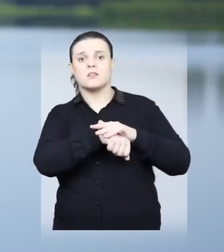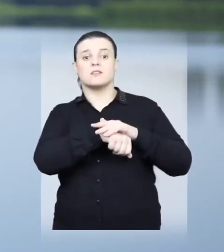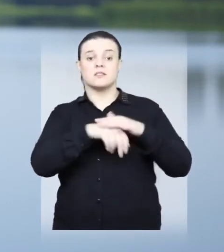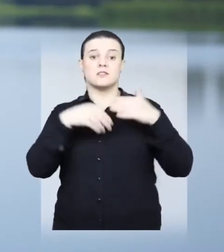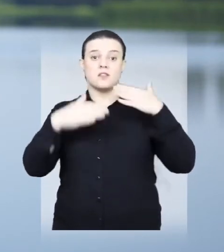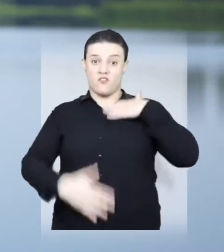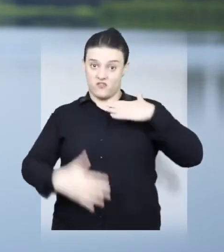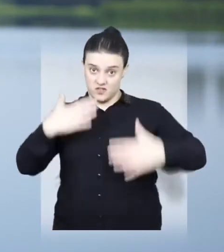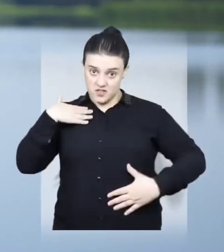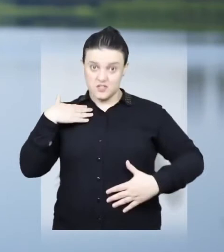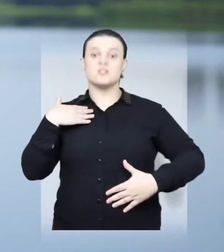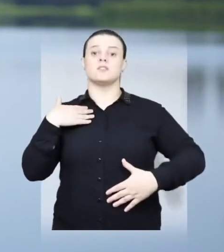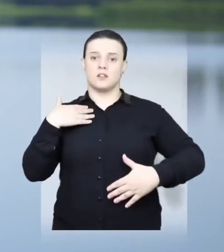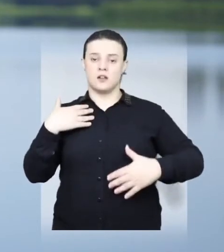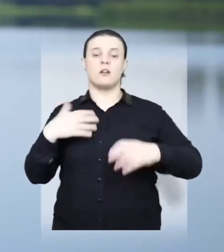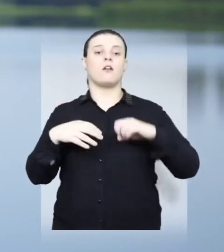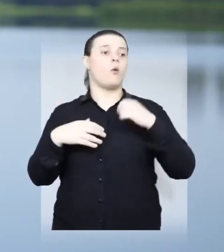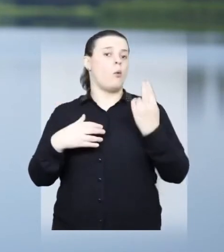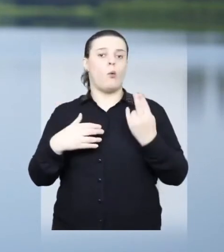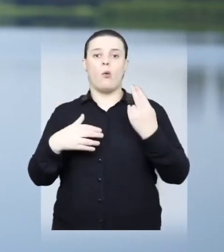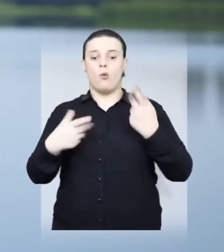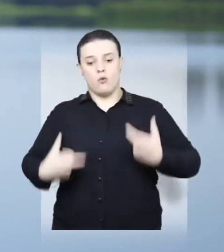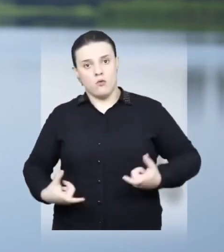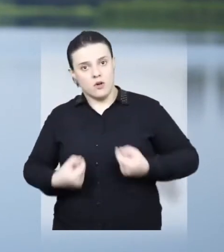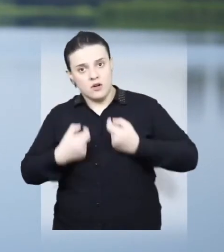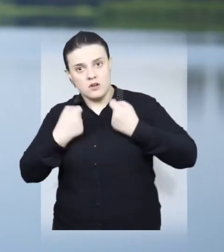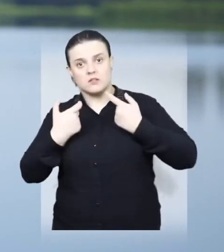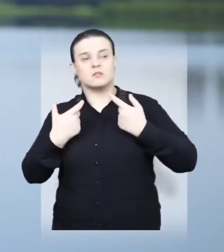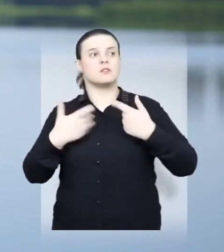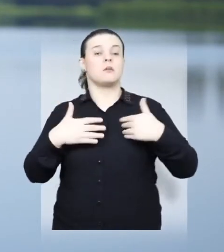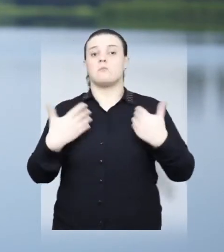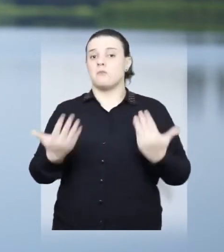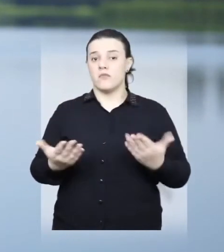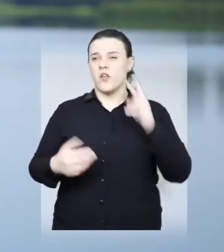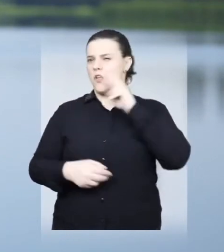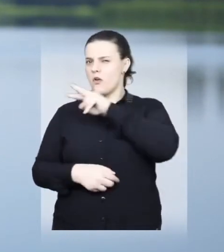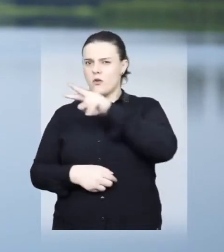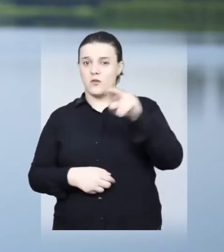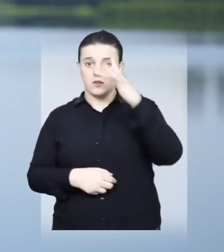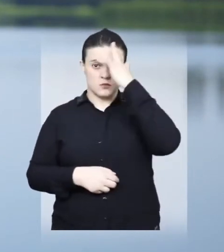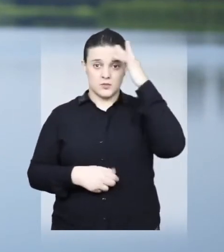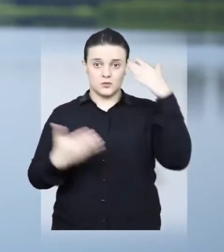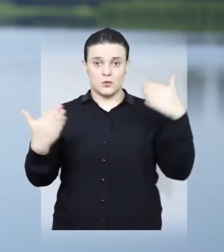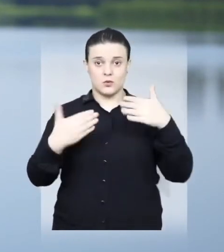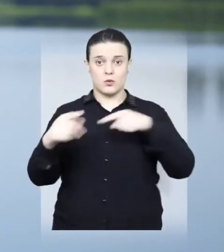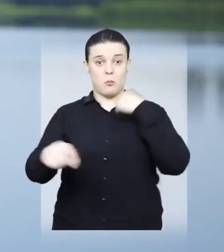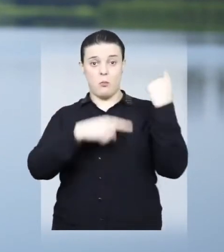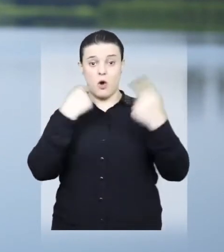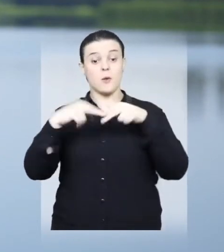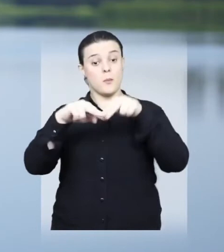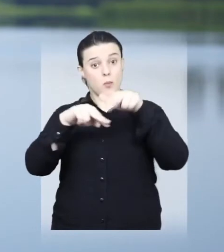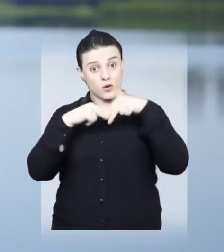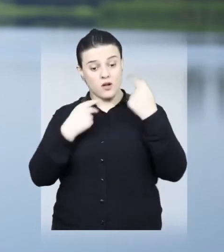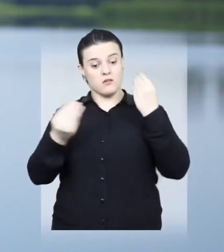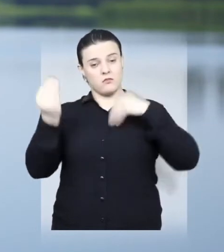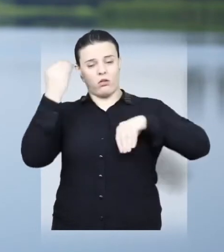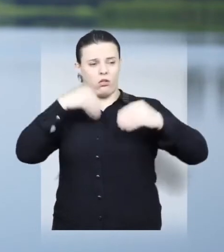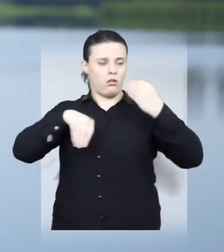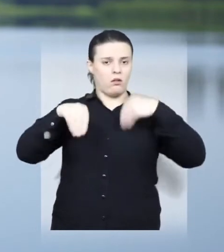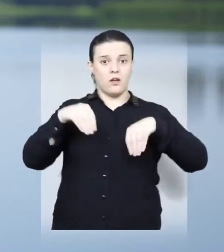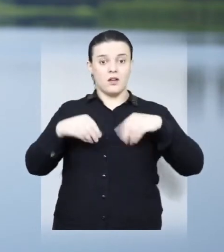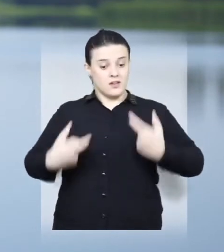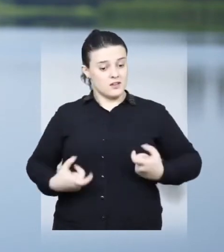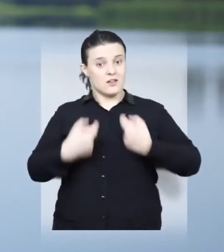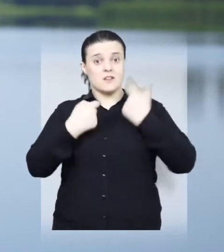doença física, né? Ou um câncer, por exemplo. Eu vejo pessoas hoje morrendo de depressão do